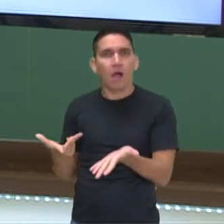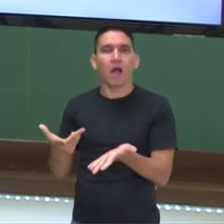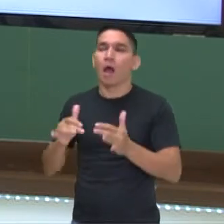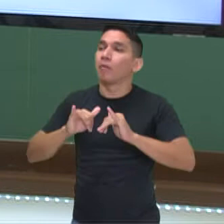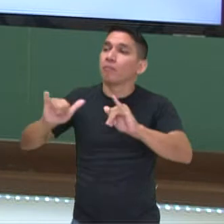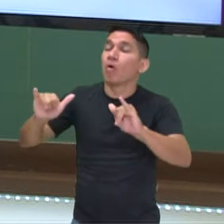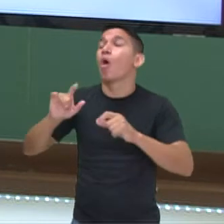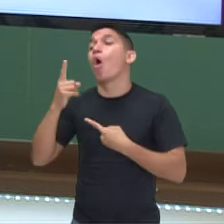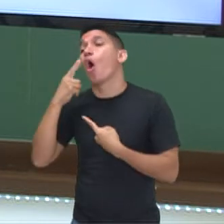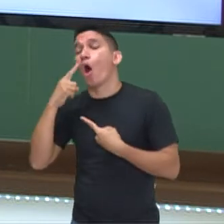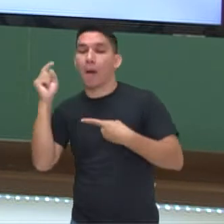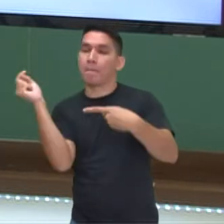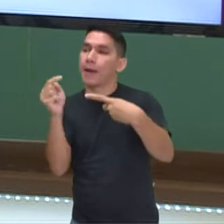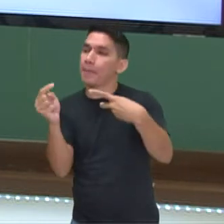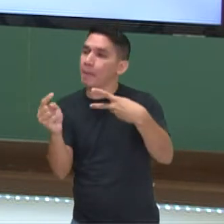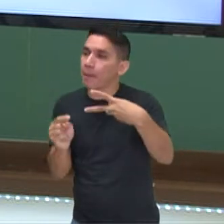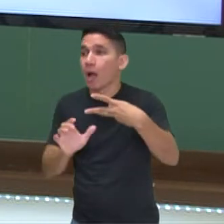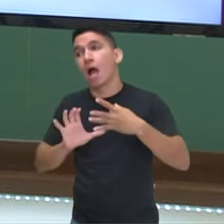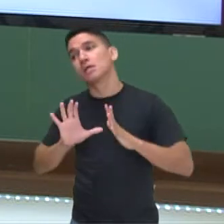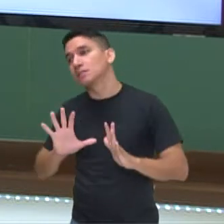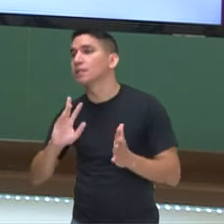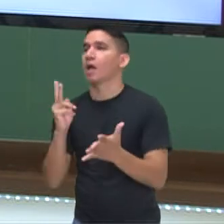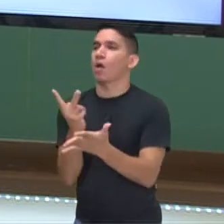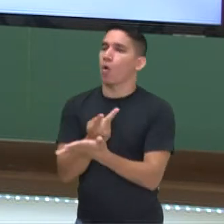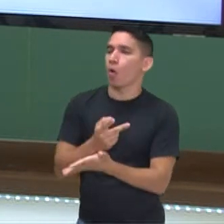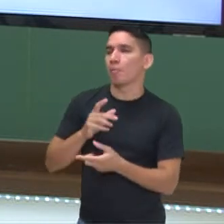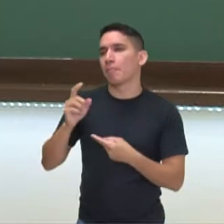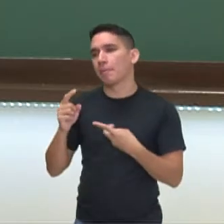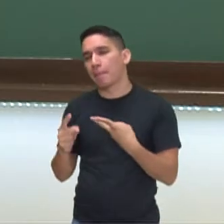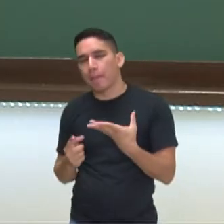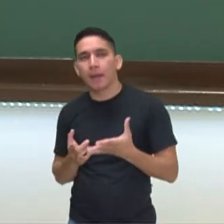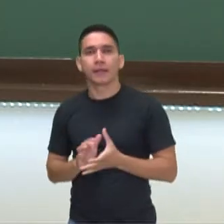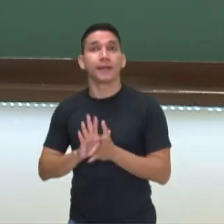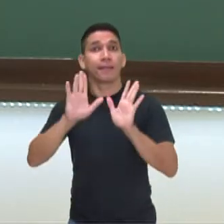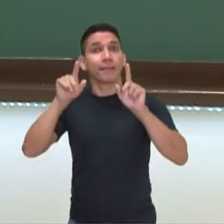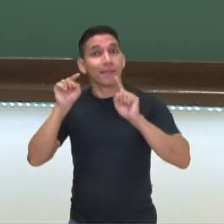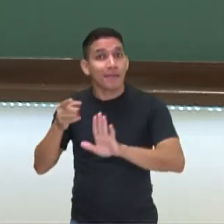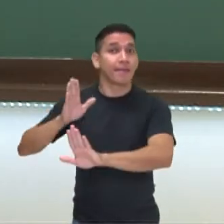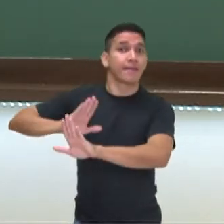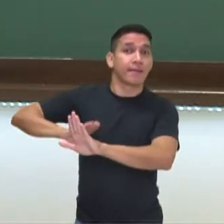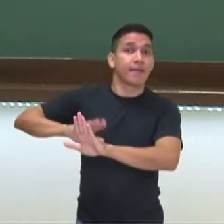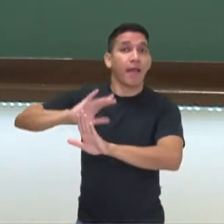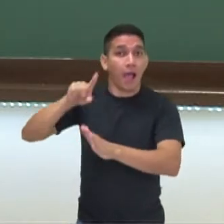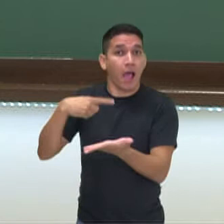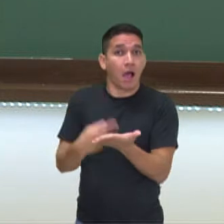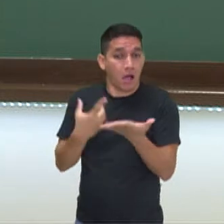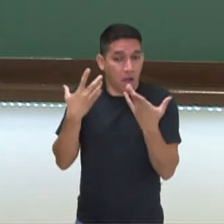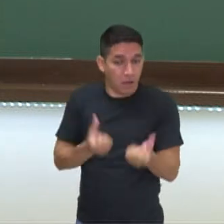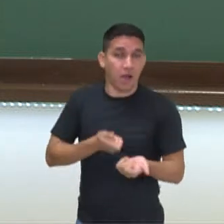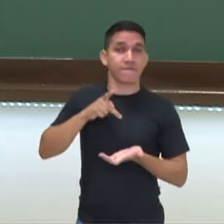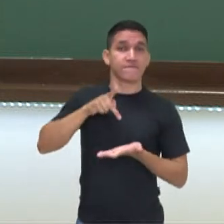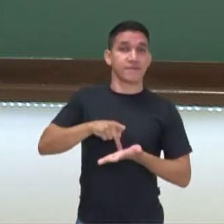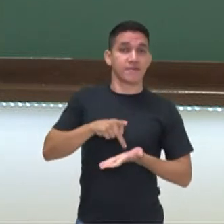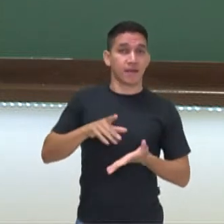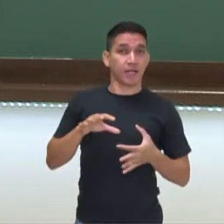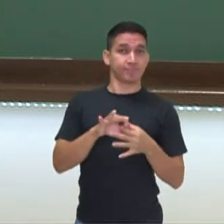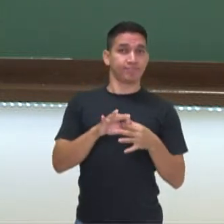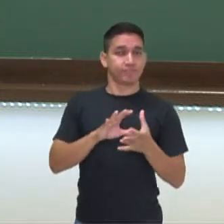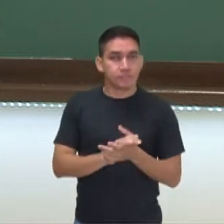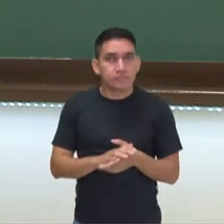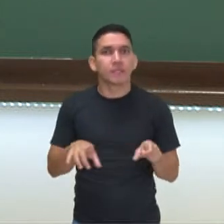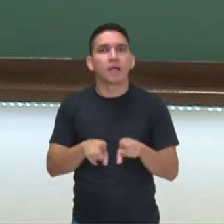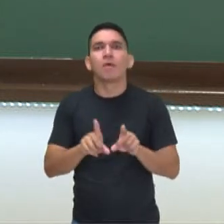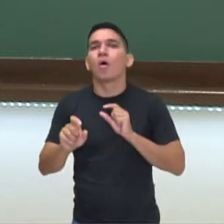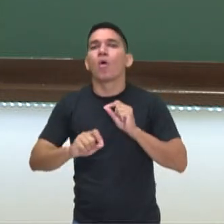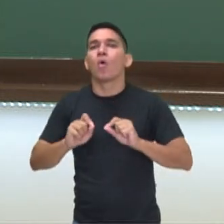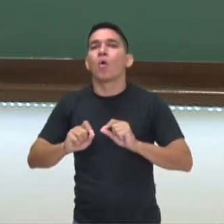os fatos da maneira como eles aconteceram, como eles são. Então, esse compromisso que a gente tem que ter com a verdade. Compromisso em